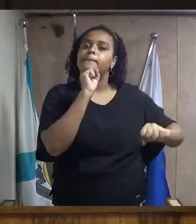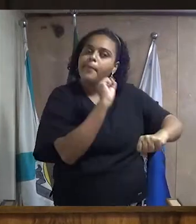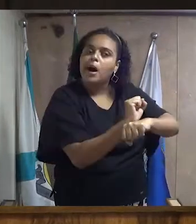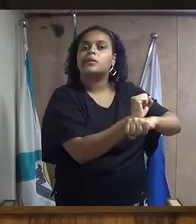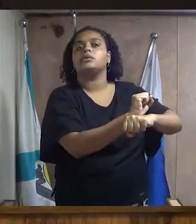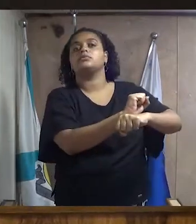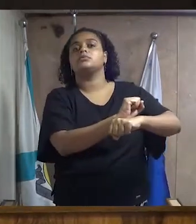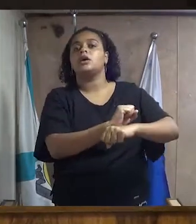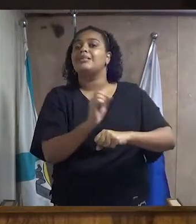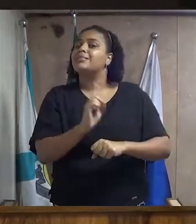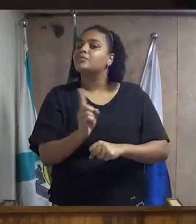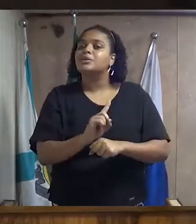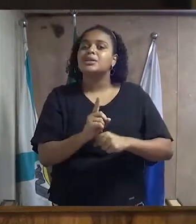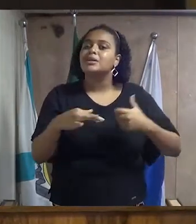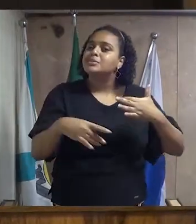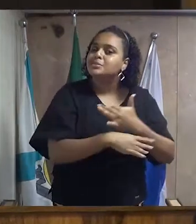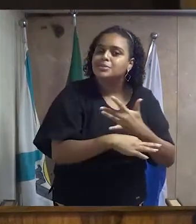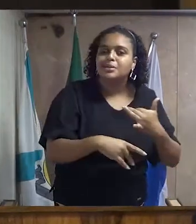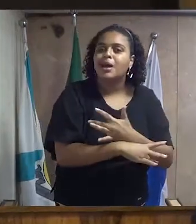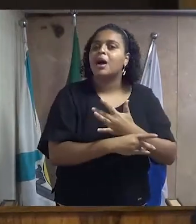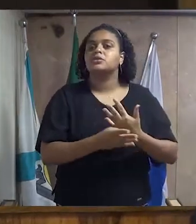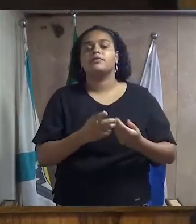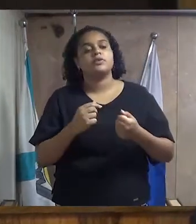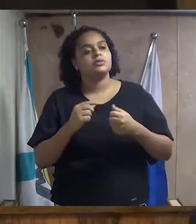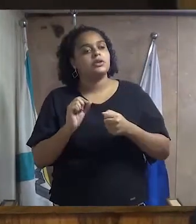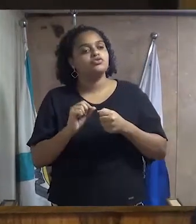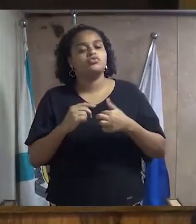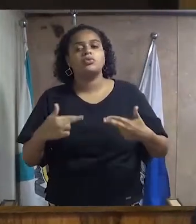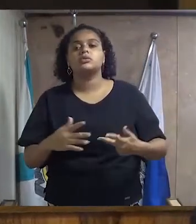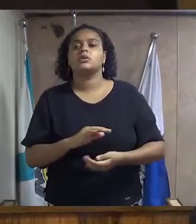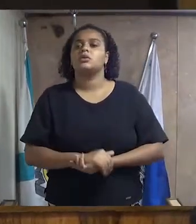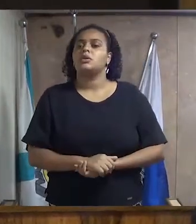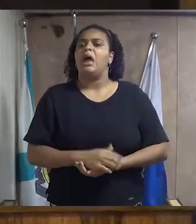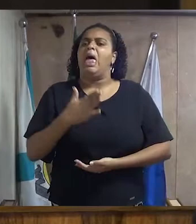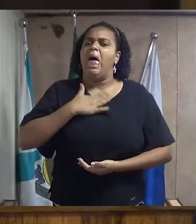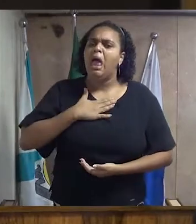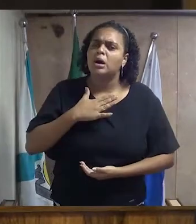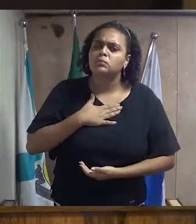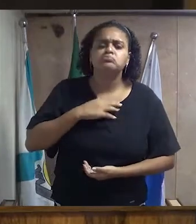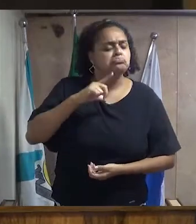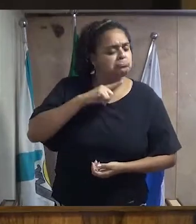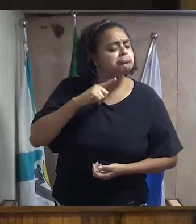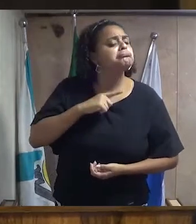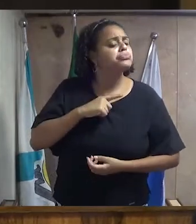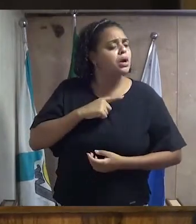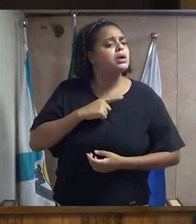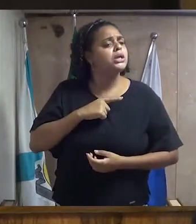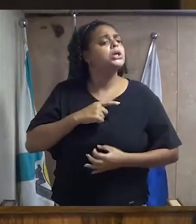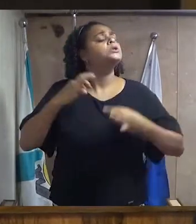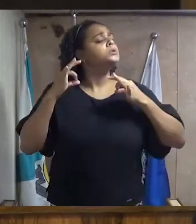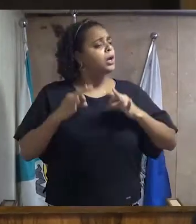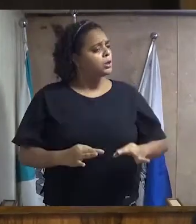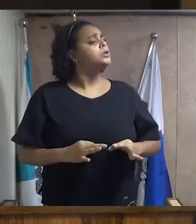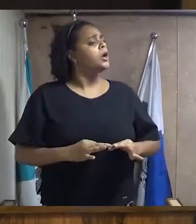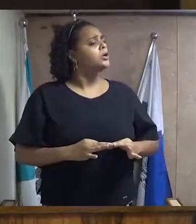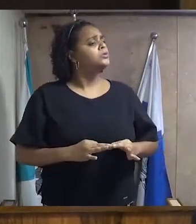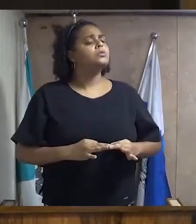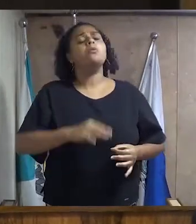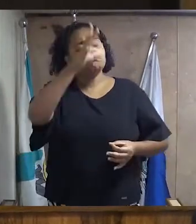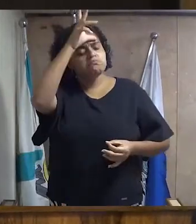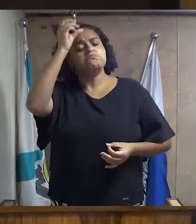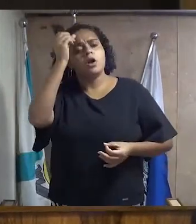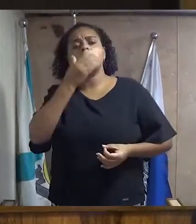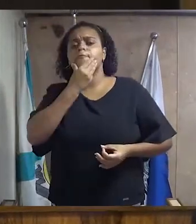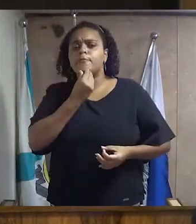não deixando a cidade fazer as concessões. Então, mas eu tenho a certeza que à frente desse governo, que tem um prefeito, que